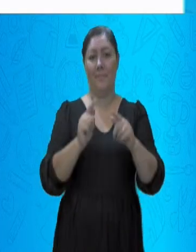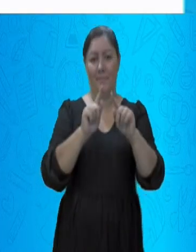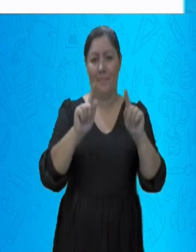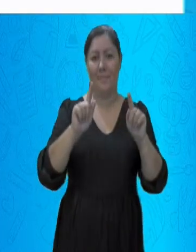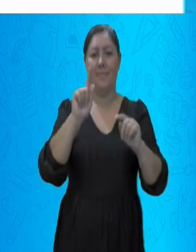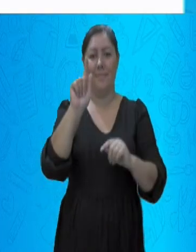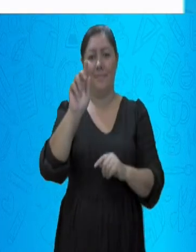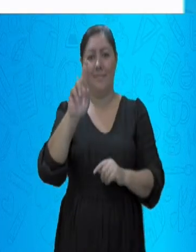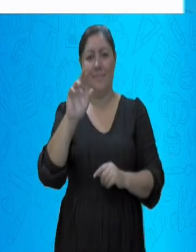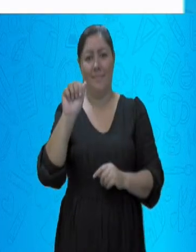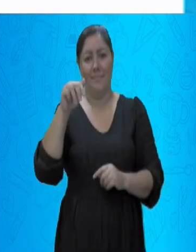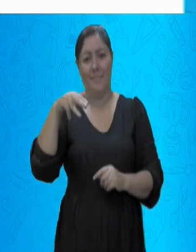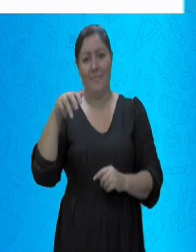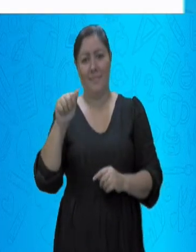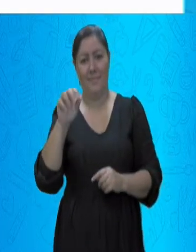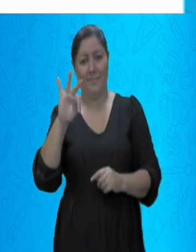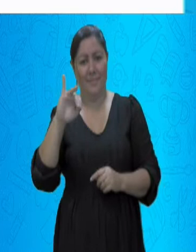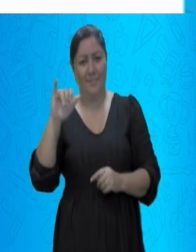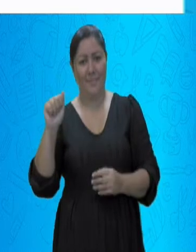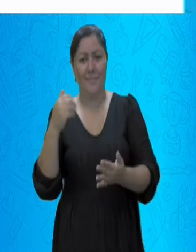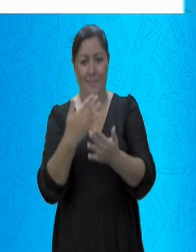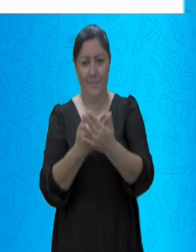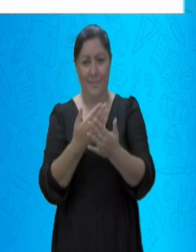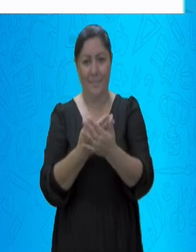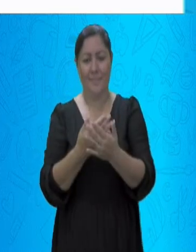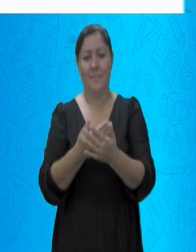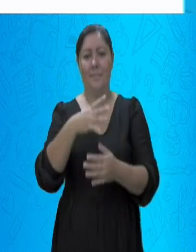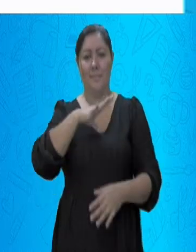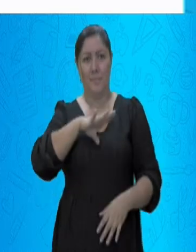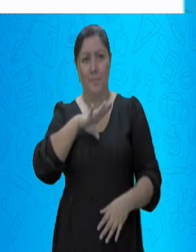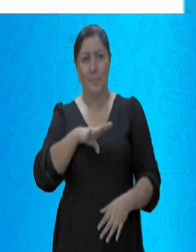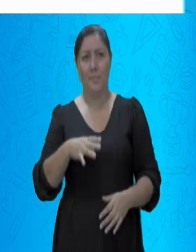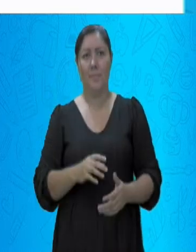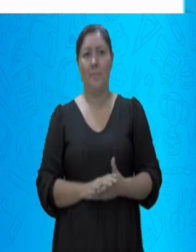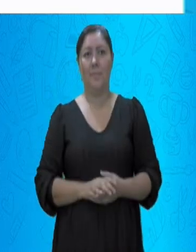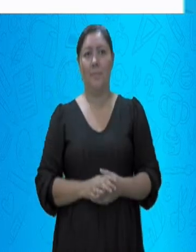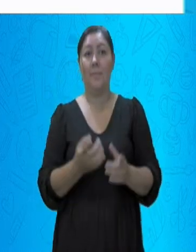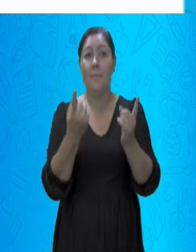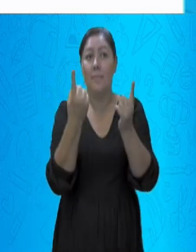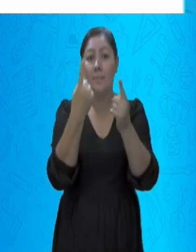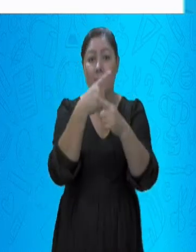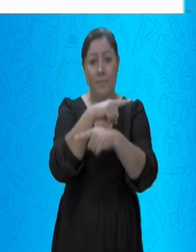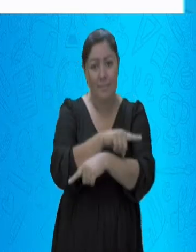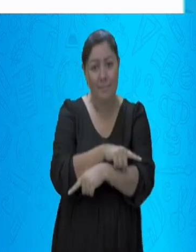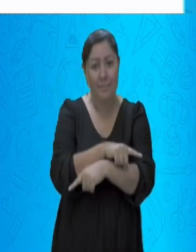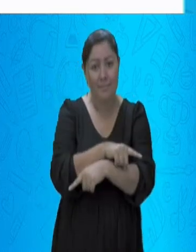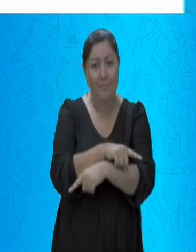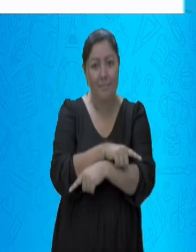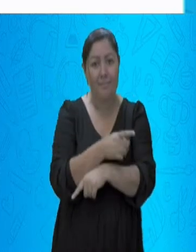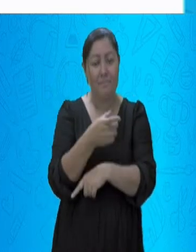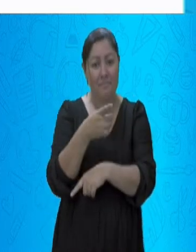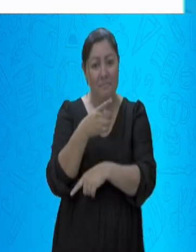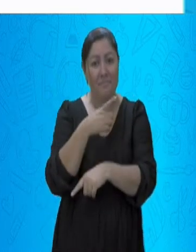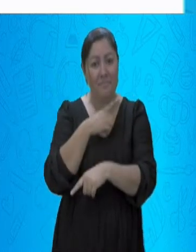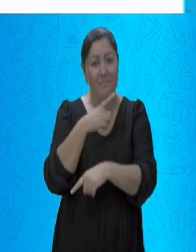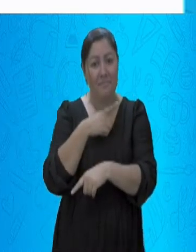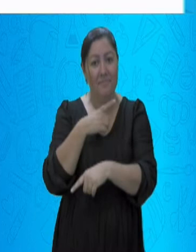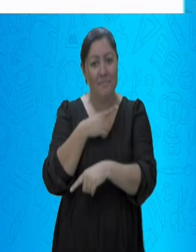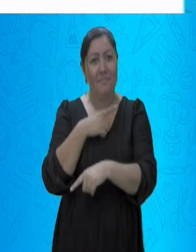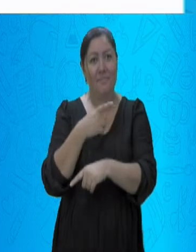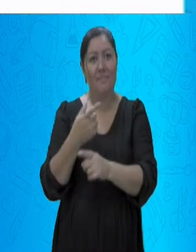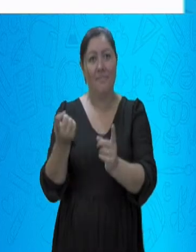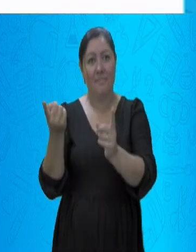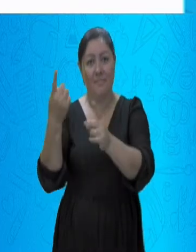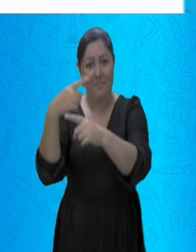estuda do português, até mesmo o antônimo tem o seu contrário. A gente já aprendeu o sinônimo.